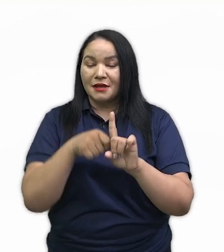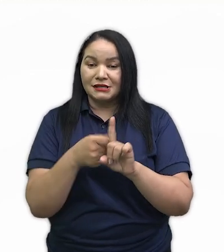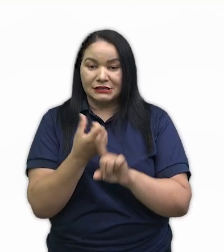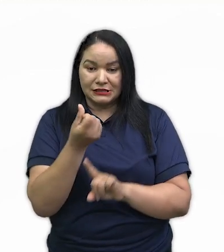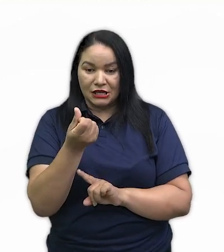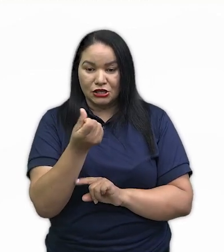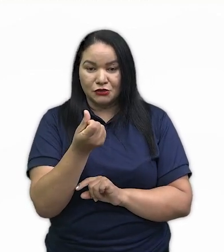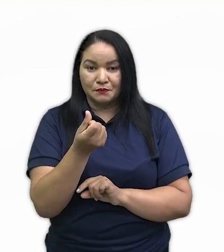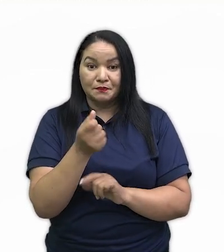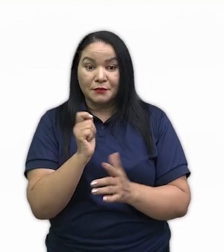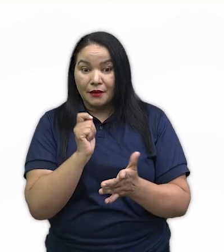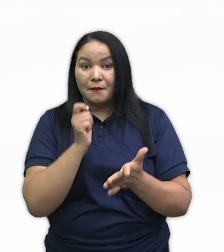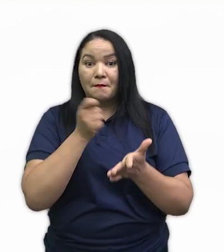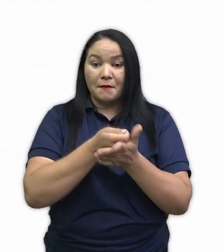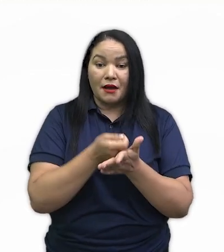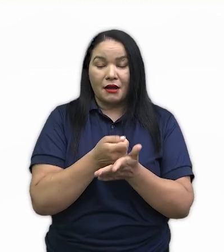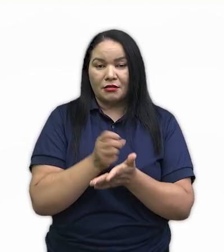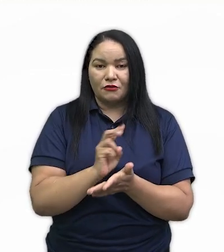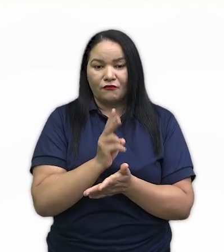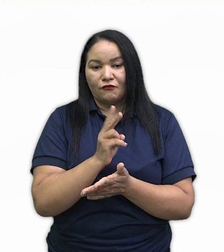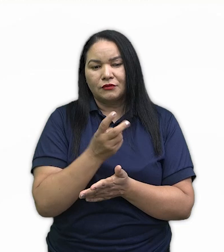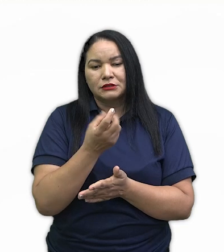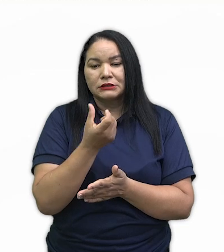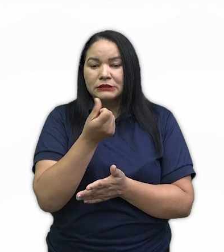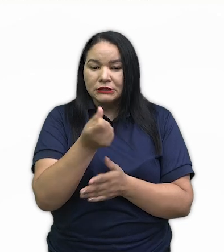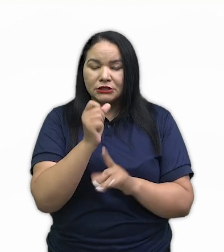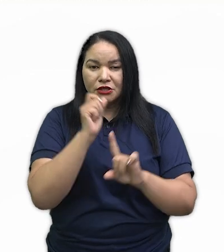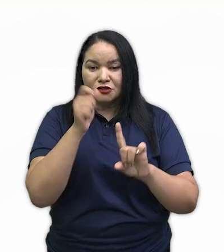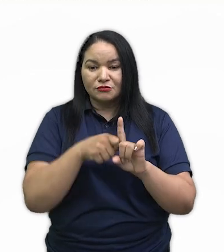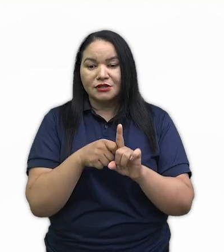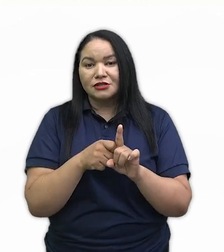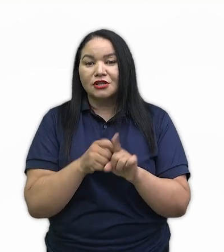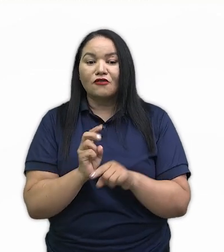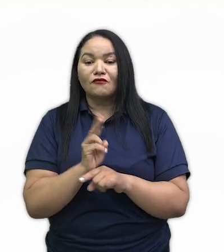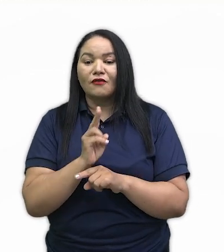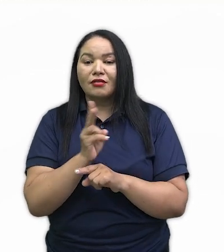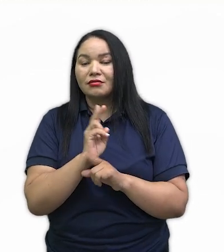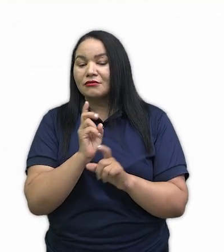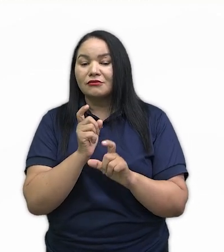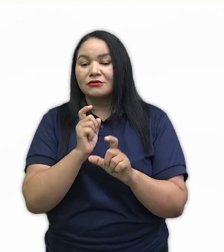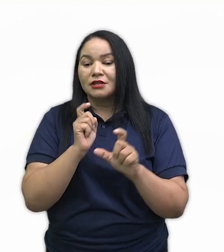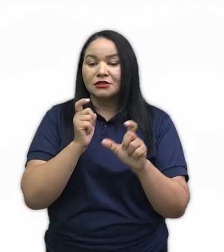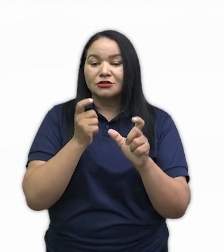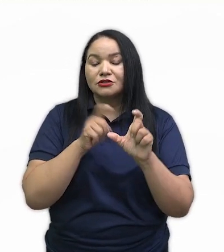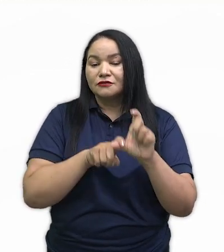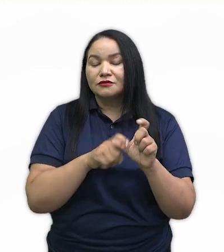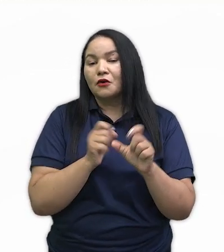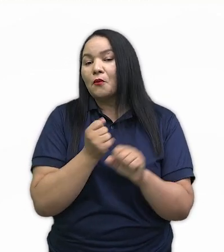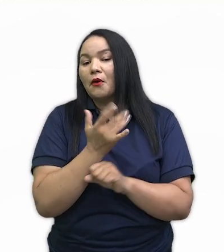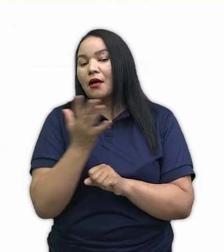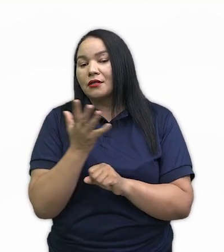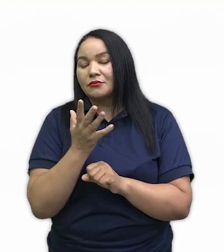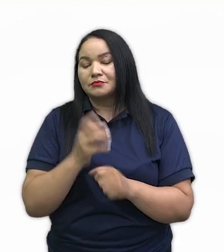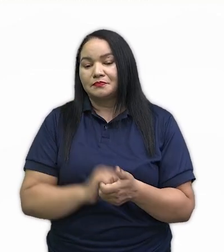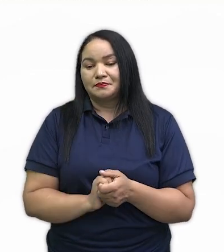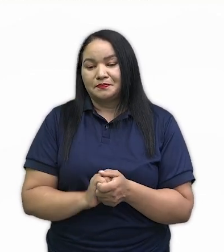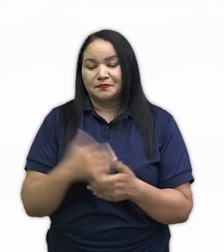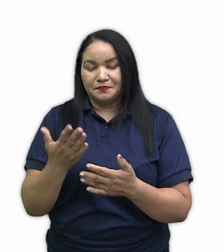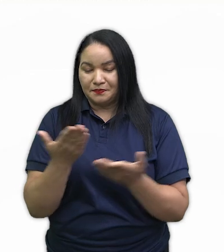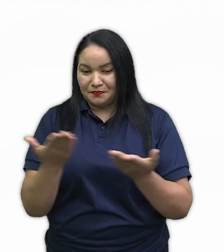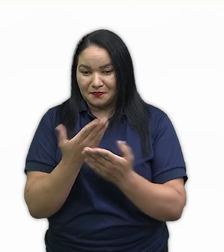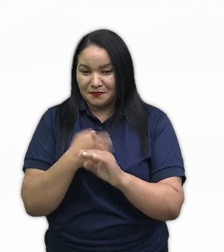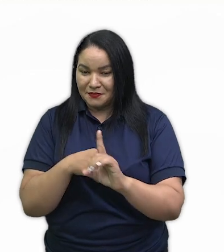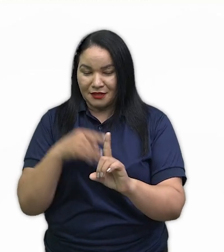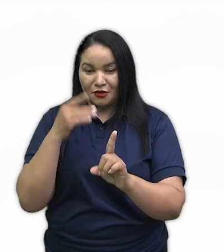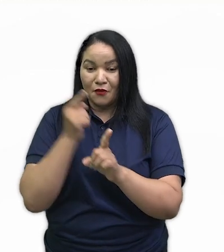meses. Pagando ela em 6 meses, qual vai ser o valor da dívida? Vamos lá, pessoal. Aqui vamos